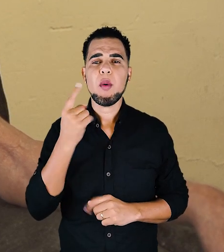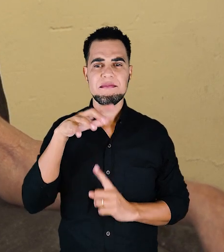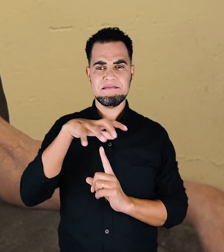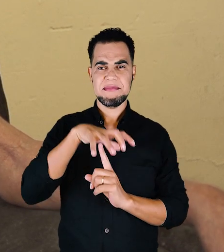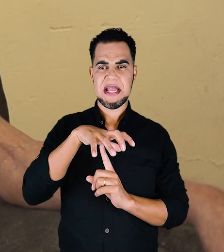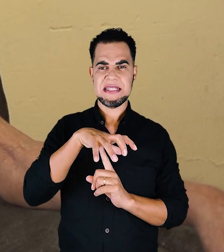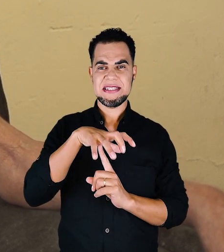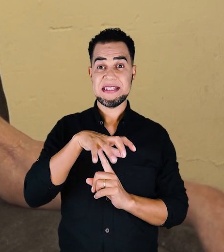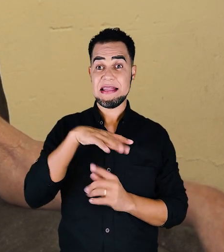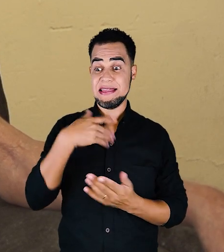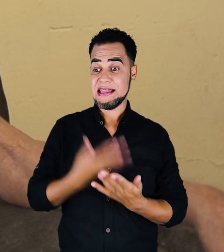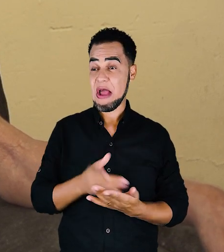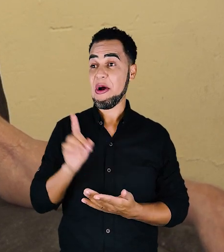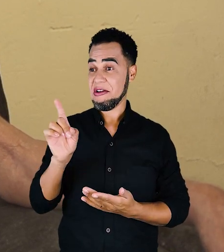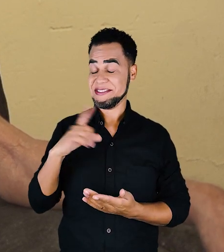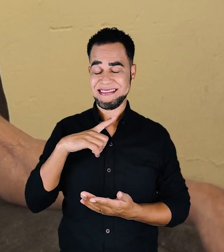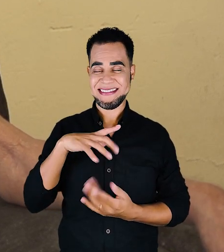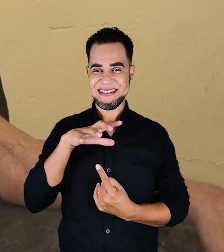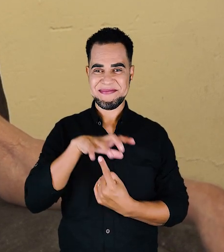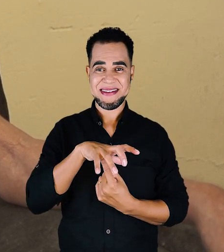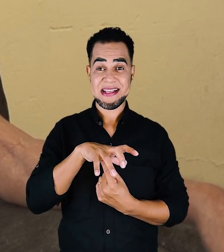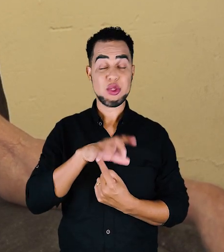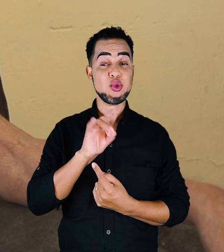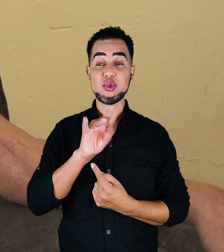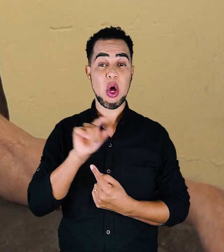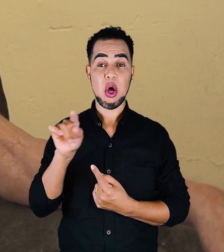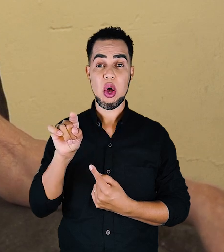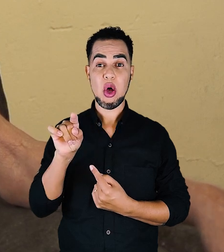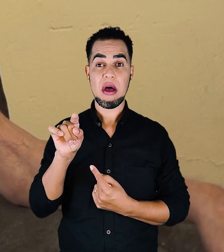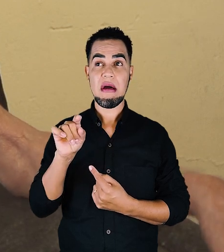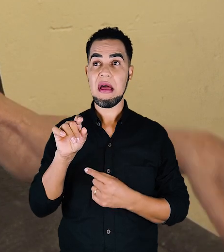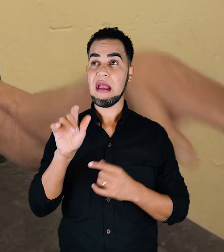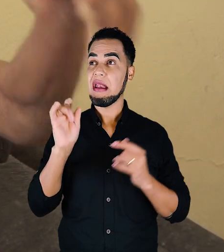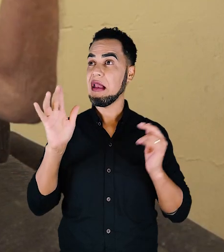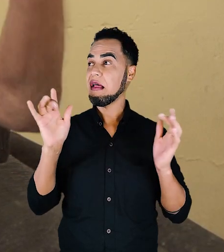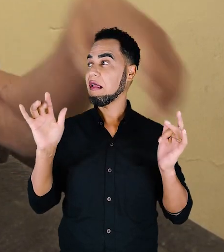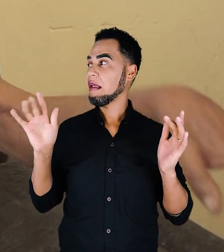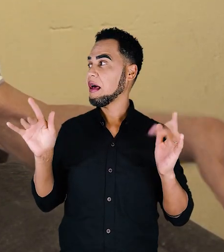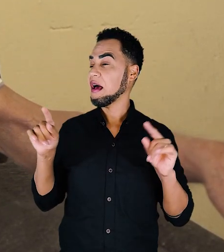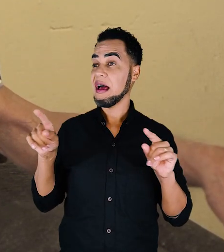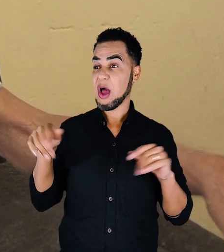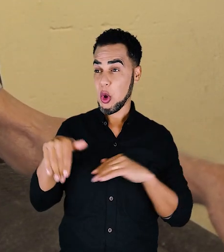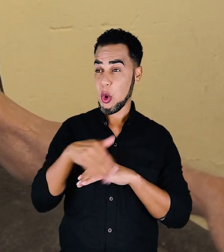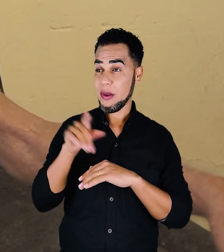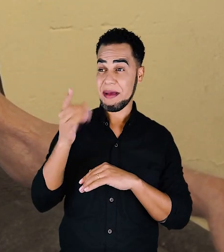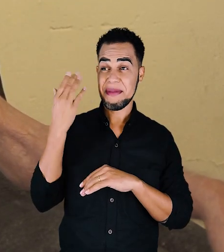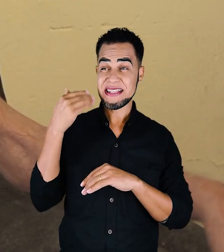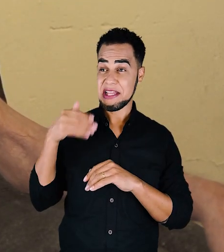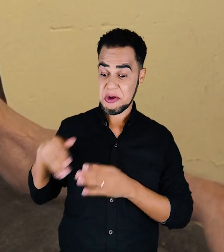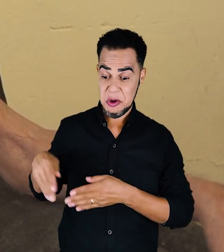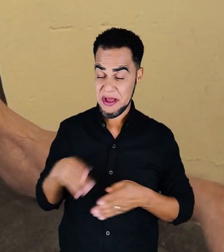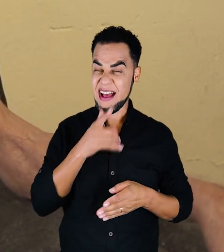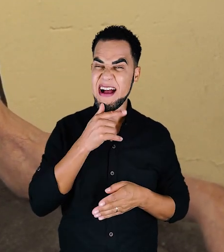tinha só uma pracinha ali que tem hoje, até hoje, e o resto, aquela avenida lá era